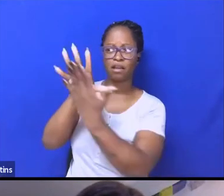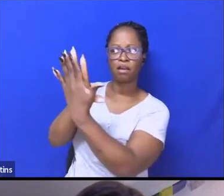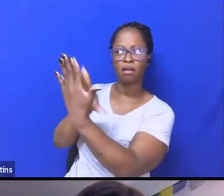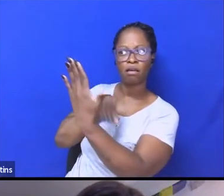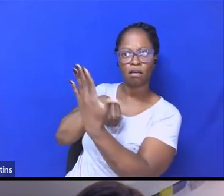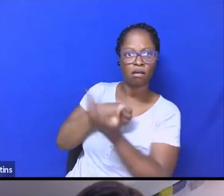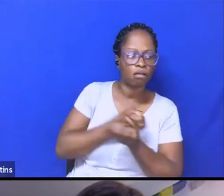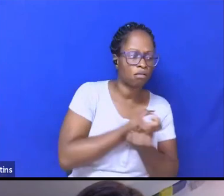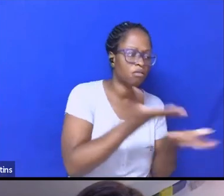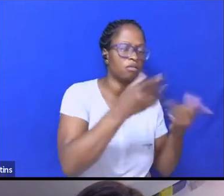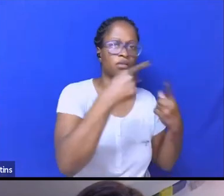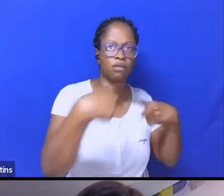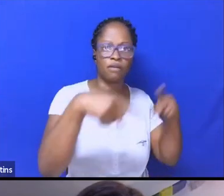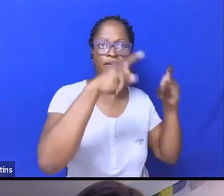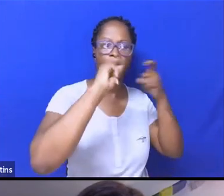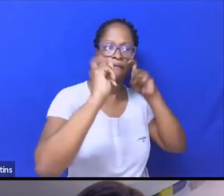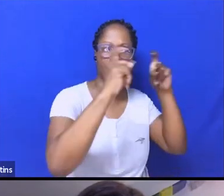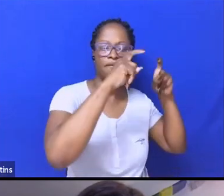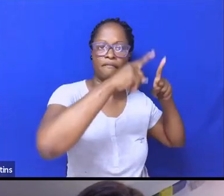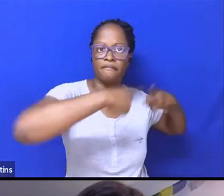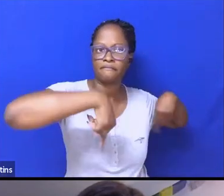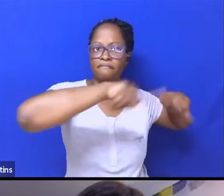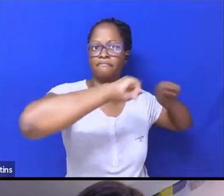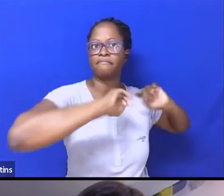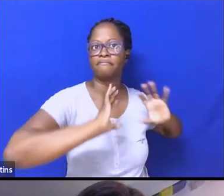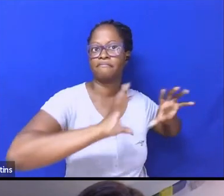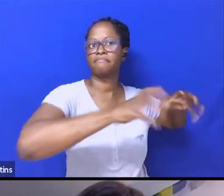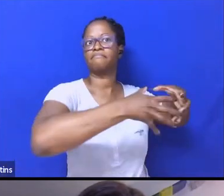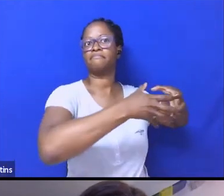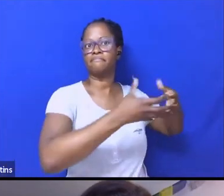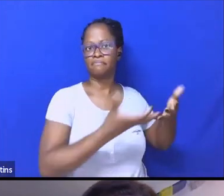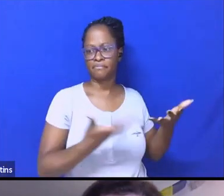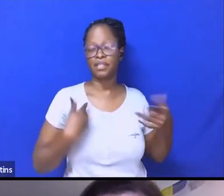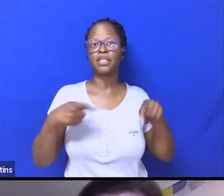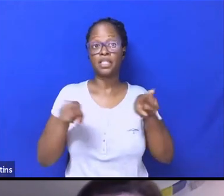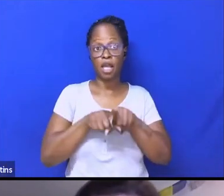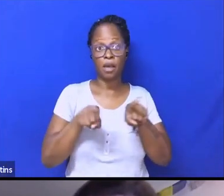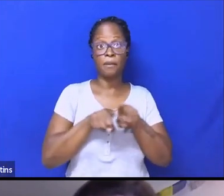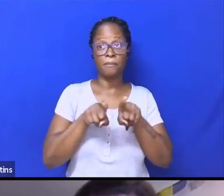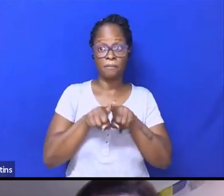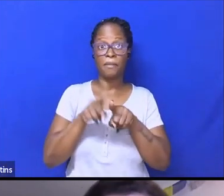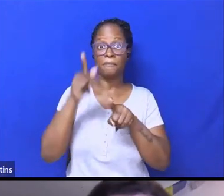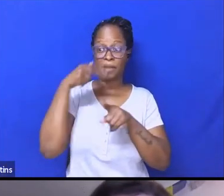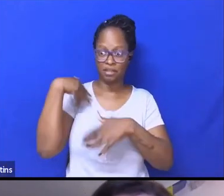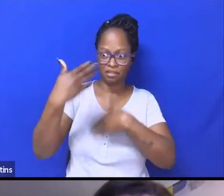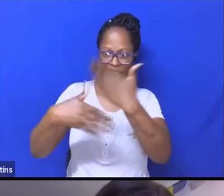discussões para nossa organização também rumo a esse caminho